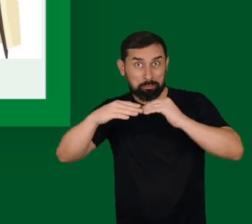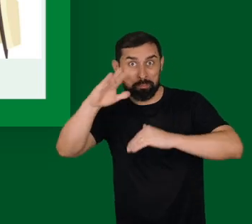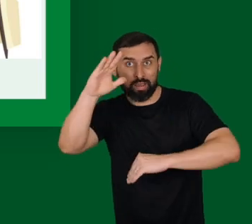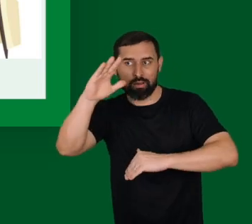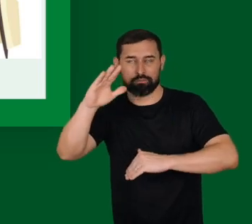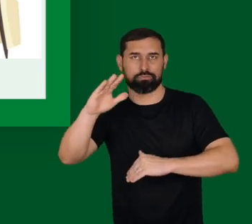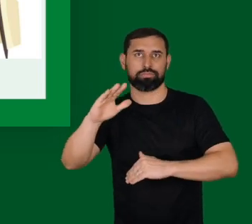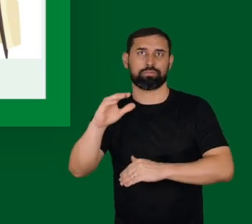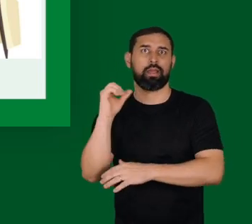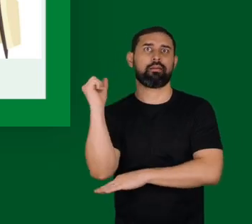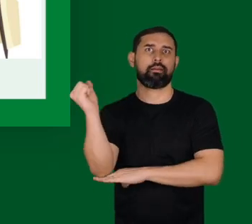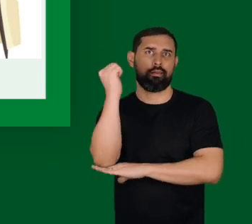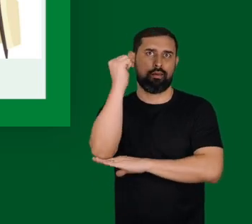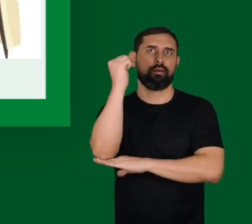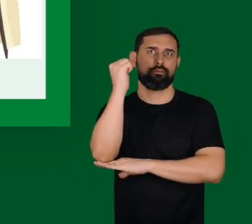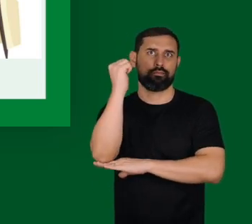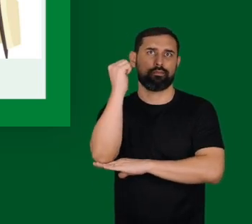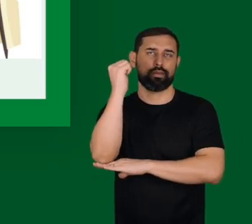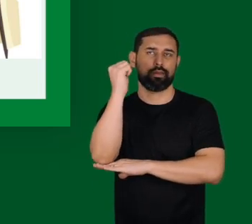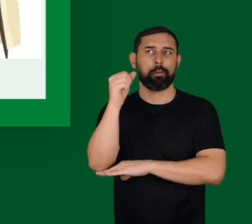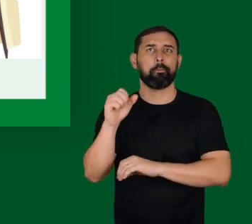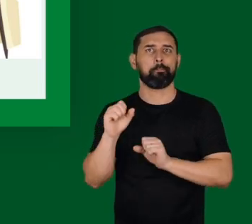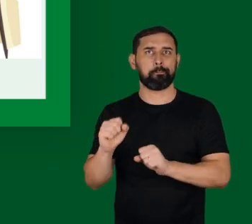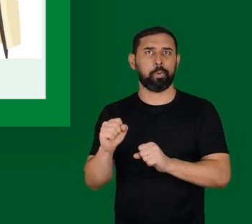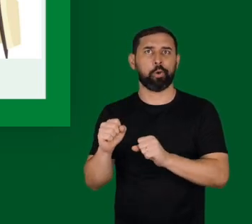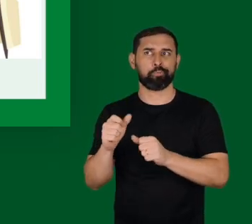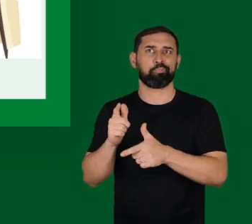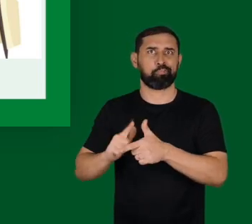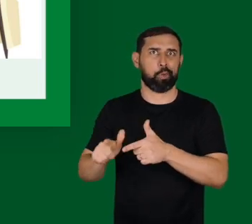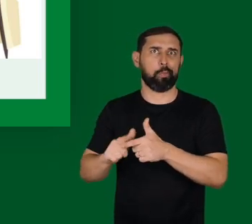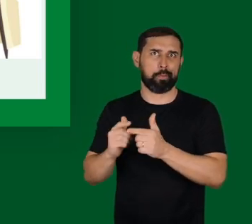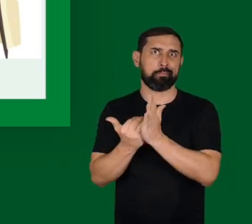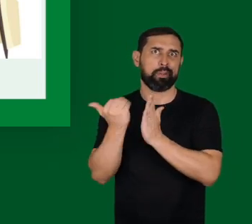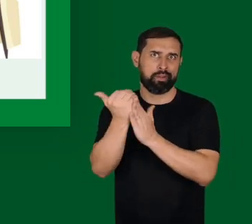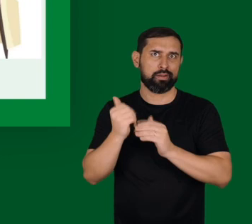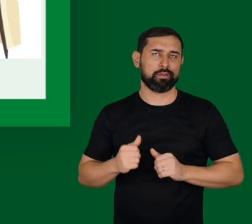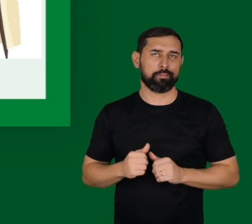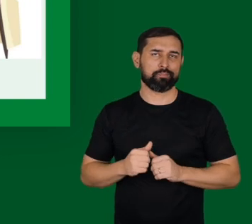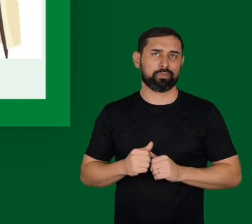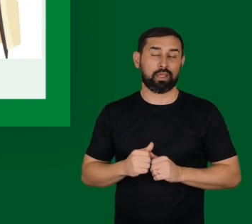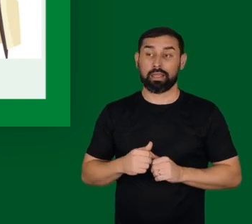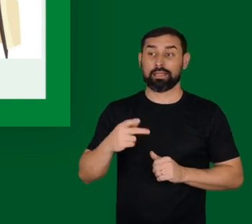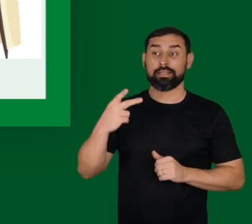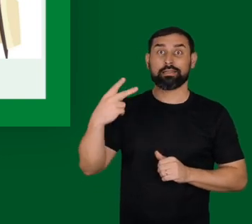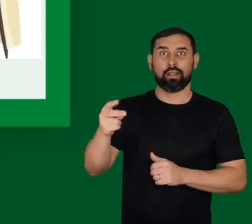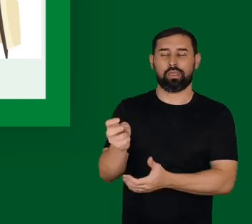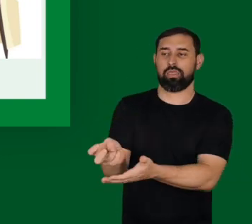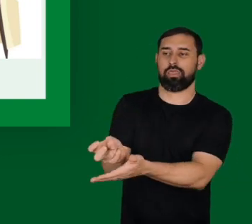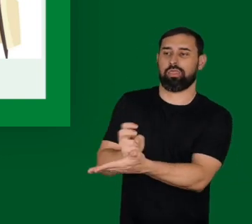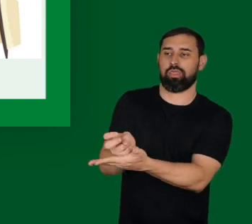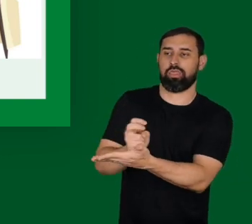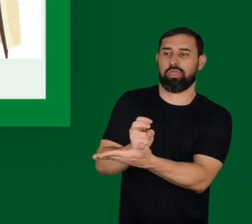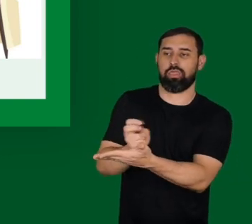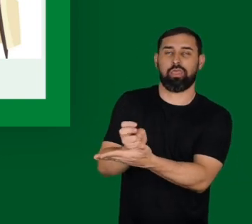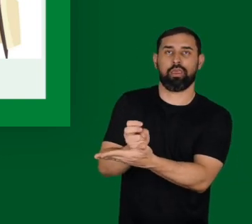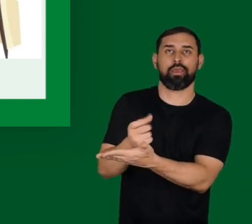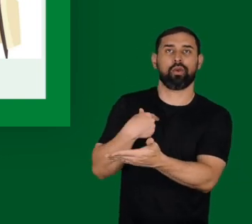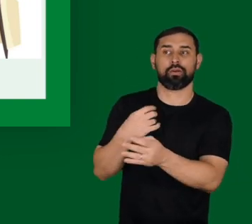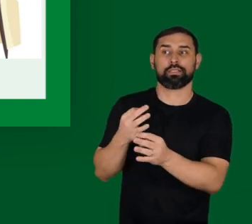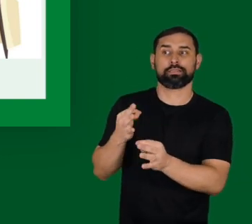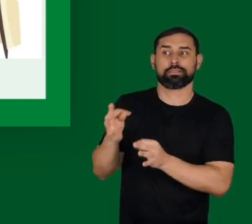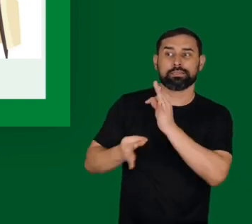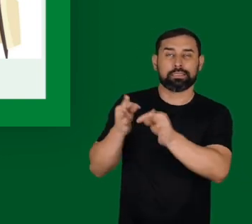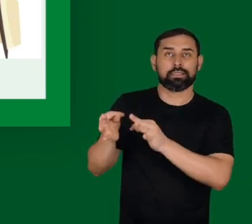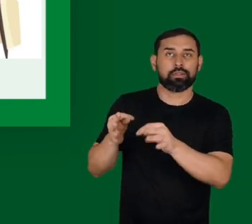São condições, em especial nos recém-nascidos, que podem levar a eventos convulsivos, ok? Durações